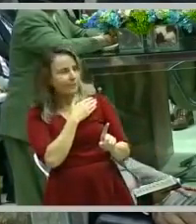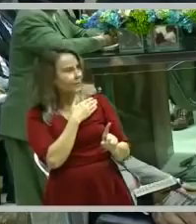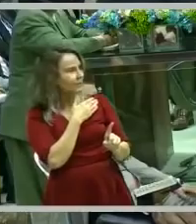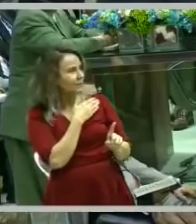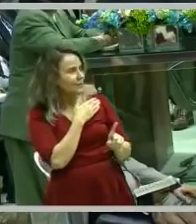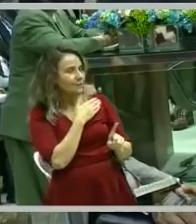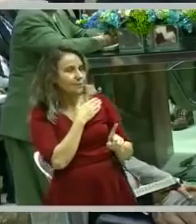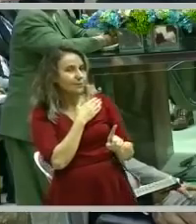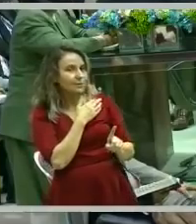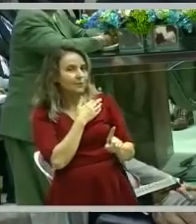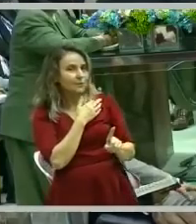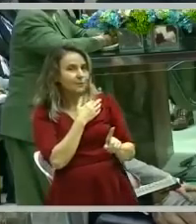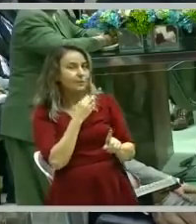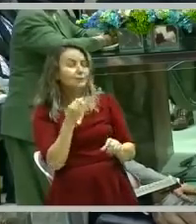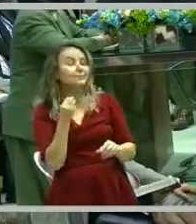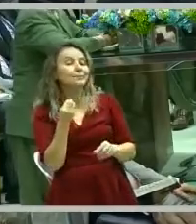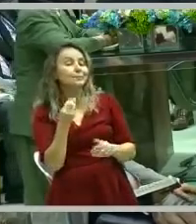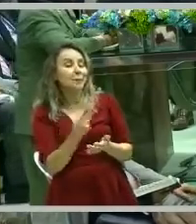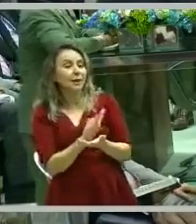Resultado, foi disciplinado.